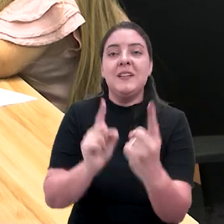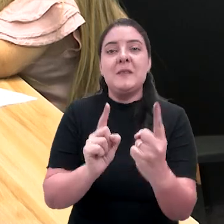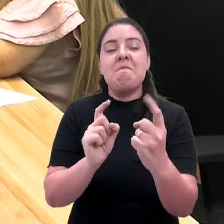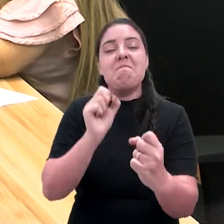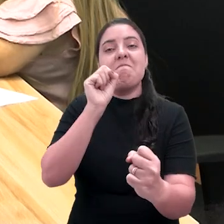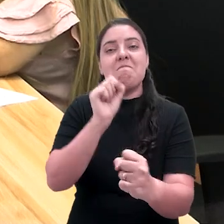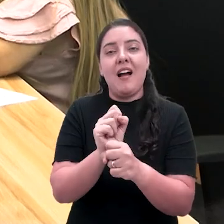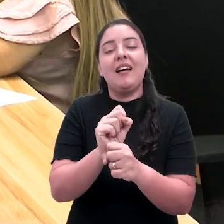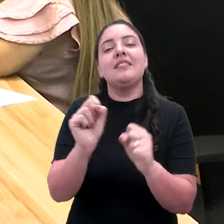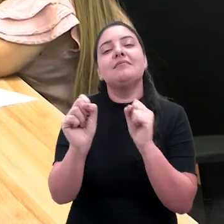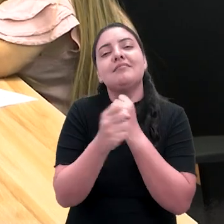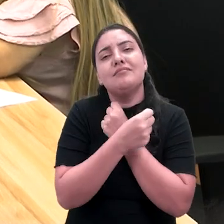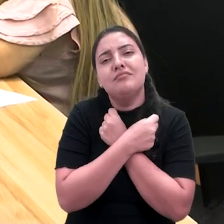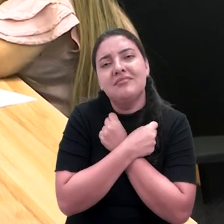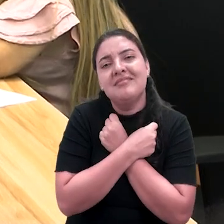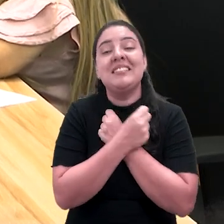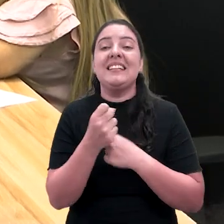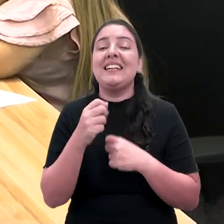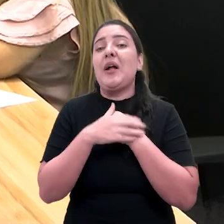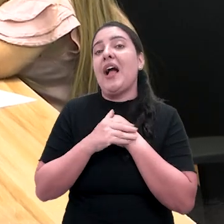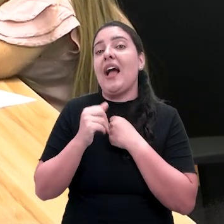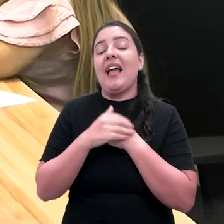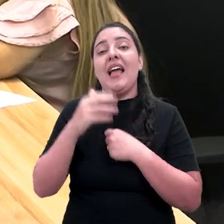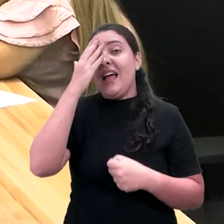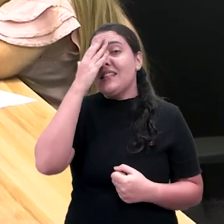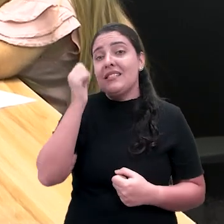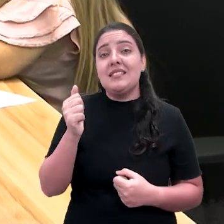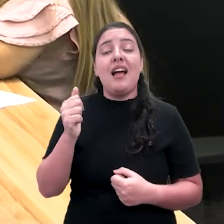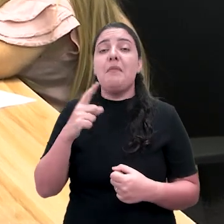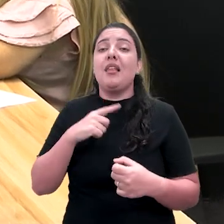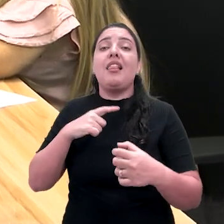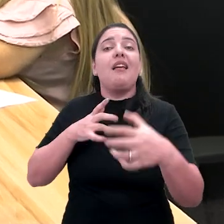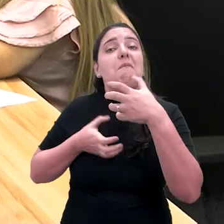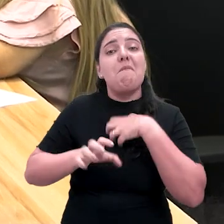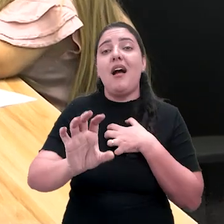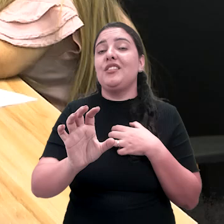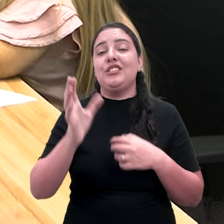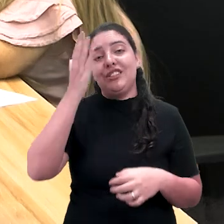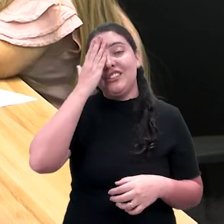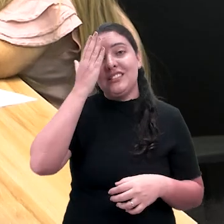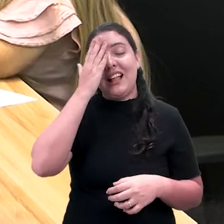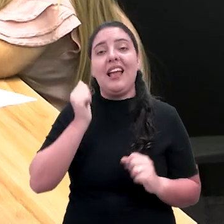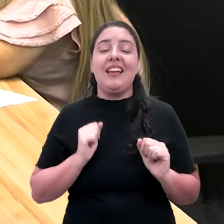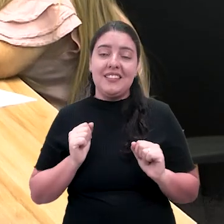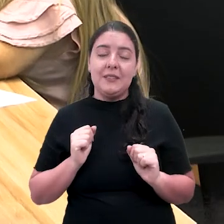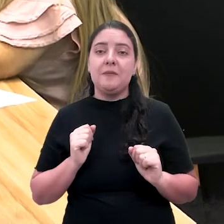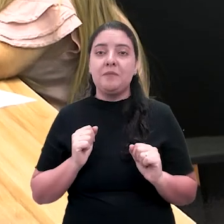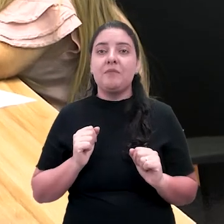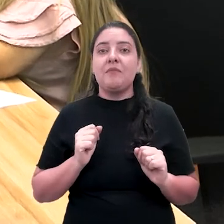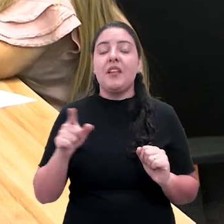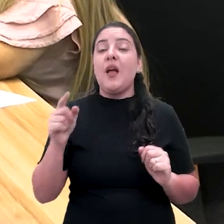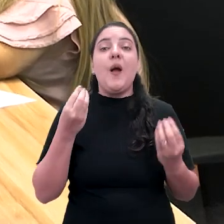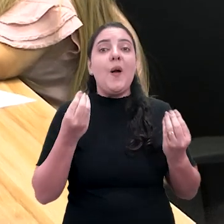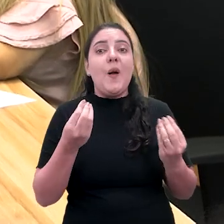para, aí abraça bem devagarzinho. Que ela sabe que eu não vou ter. Tem a empatia, isso. Entende, né, o limite. Entende. Todo mundo fica